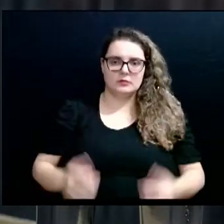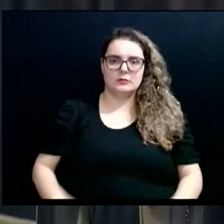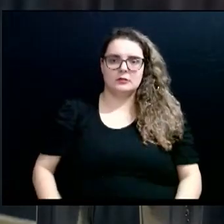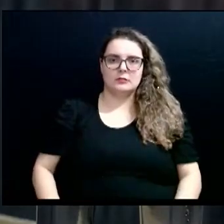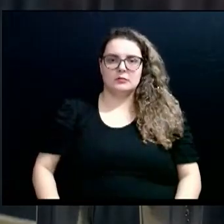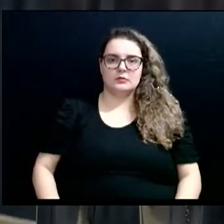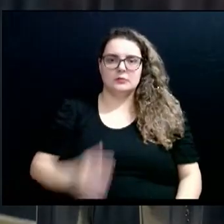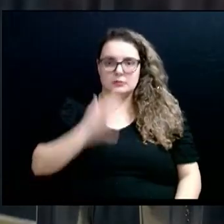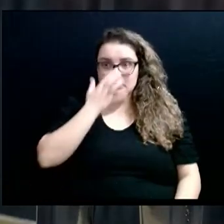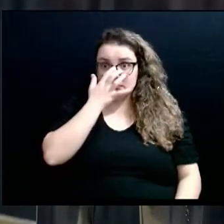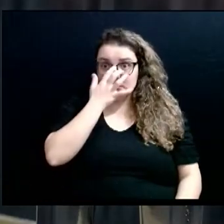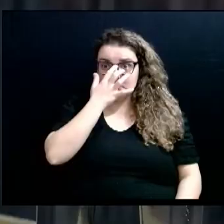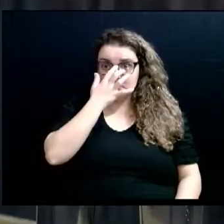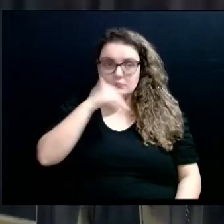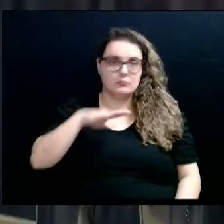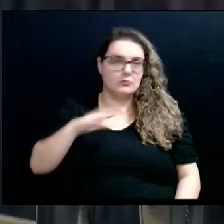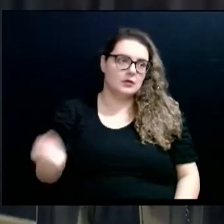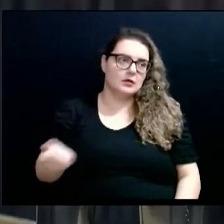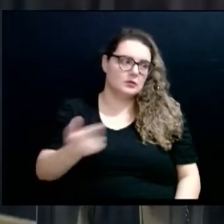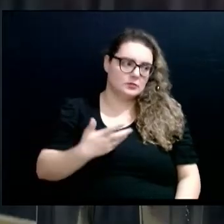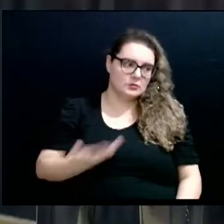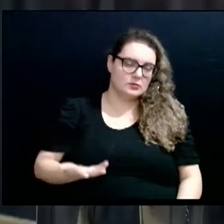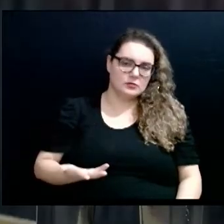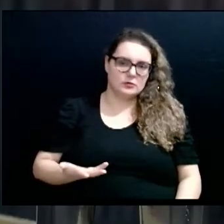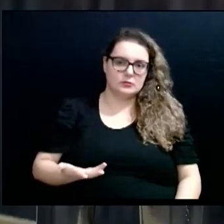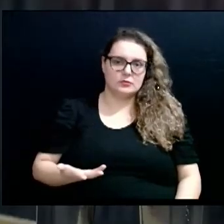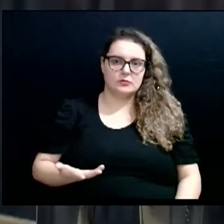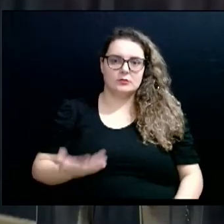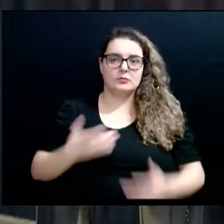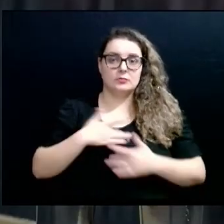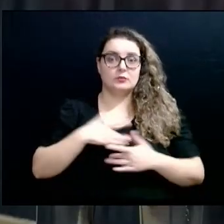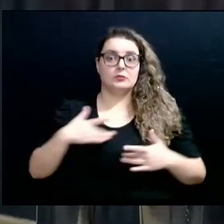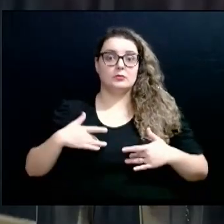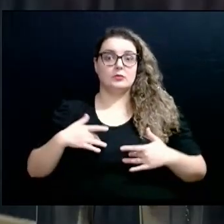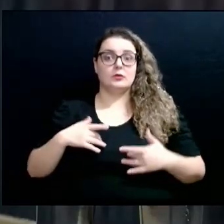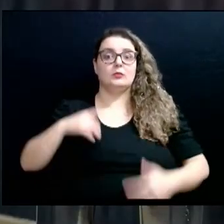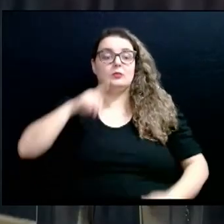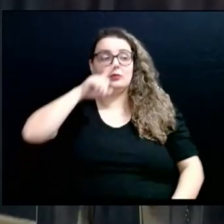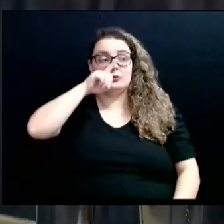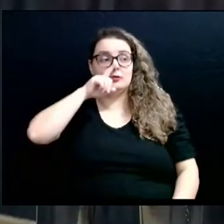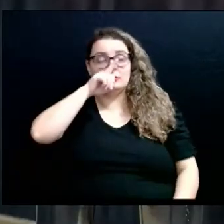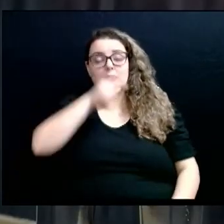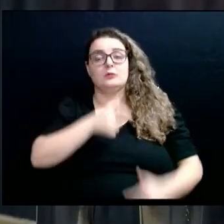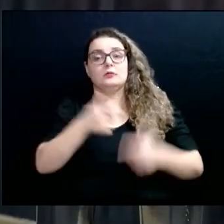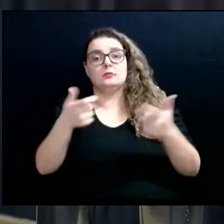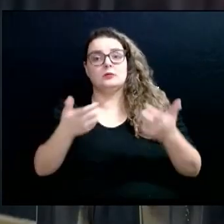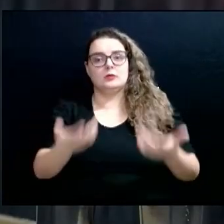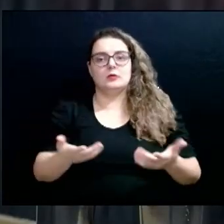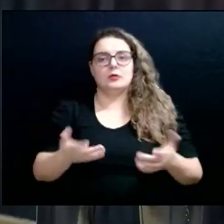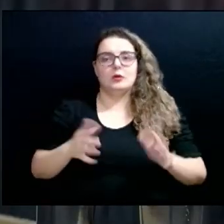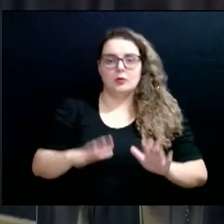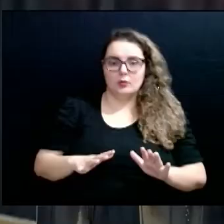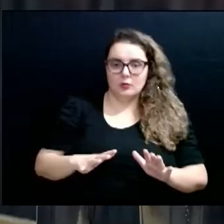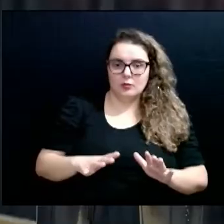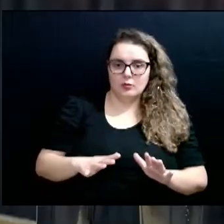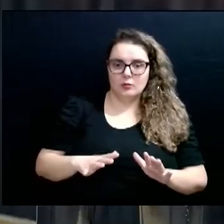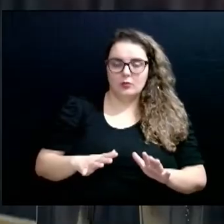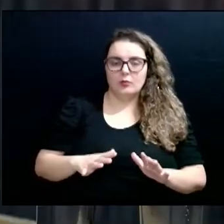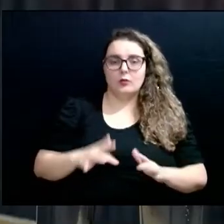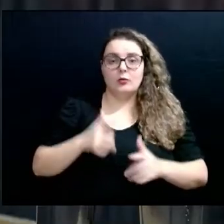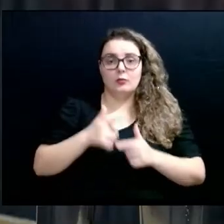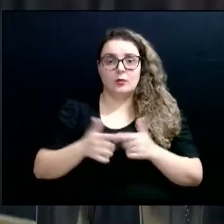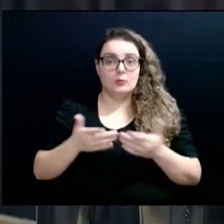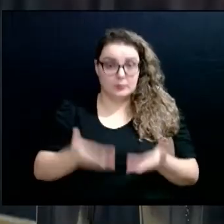do que, né, seria o saudável, né? O perigo não é tão grande assim. O problema de você fazer isso ali